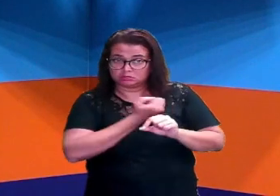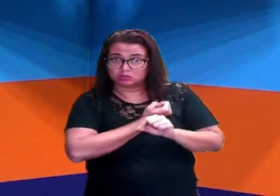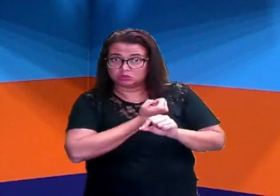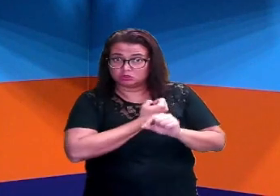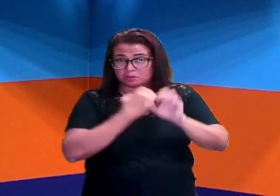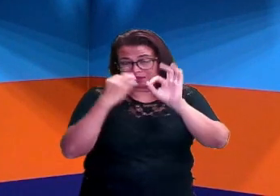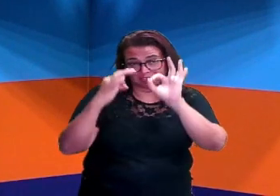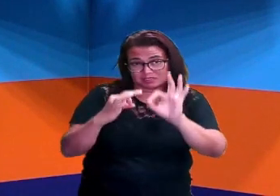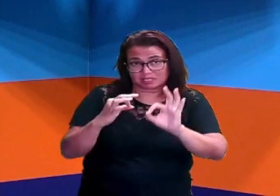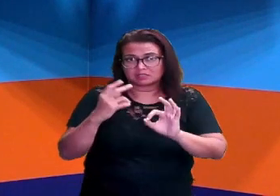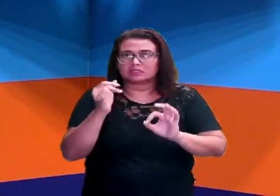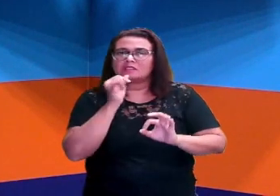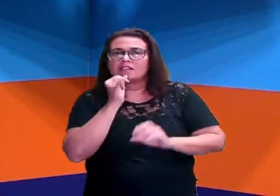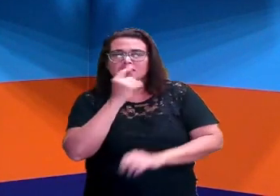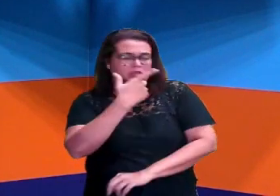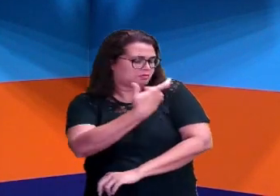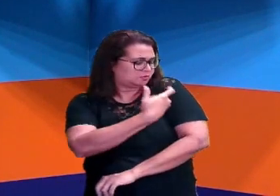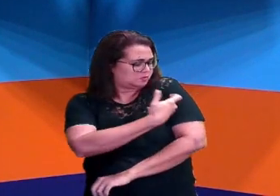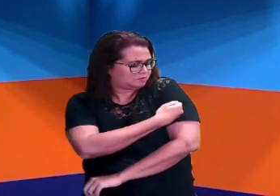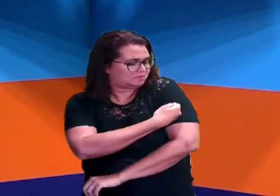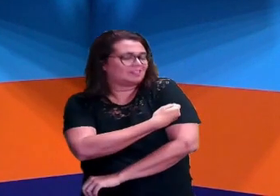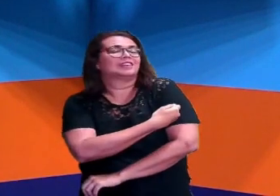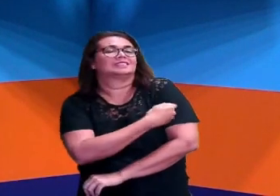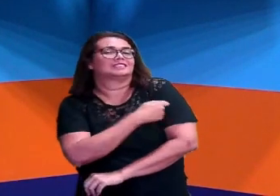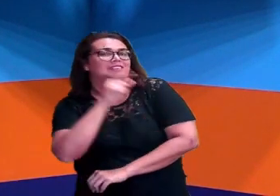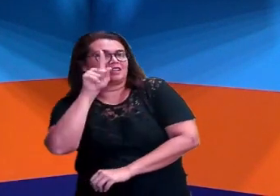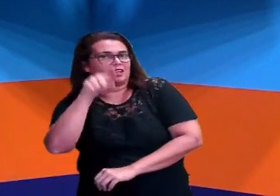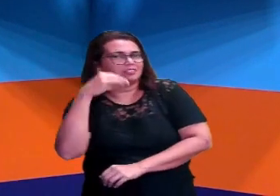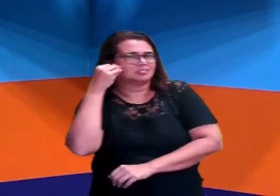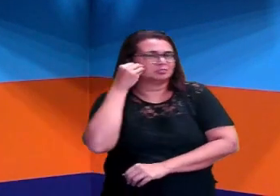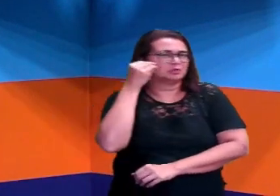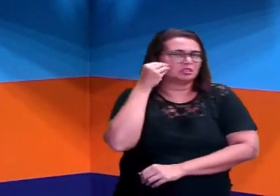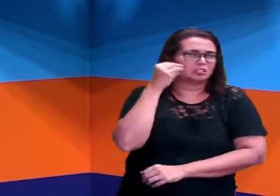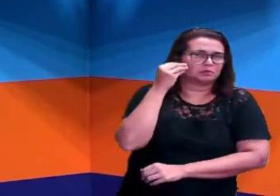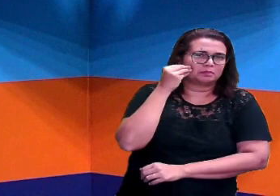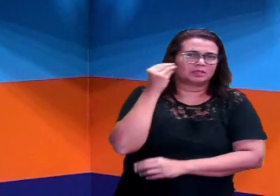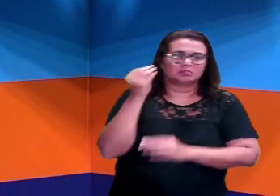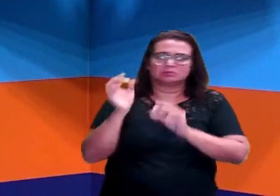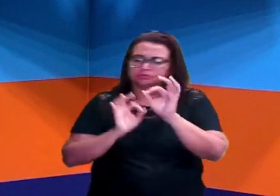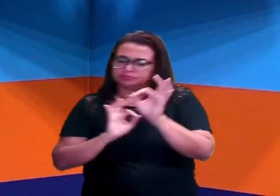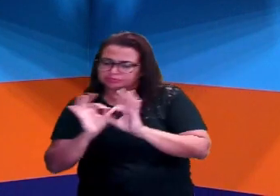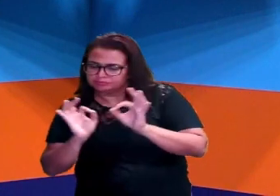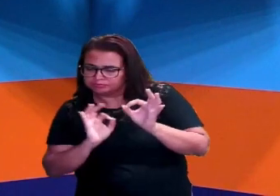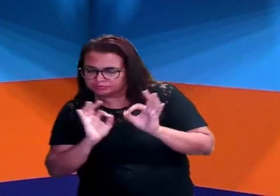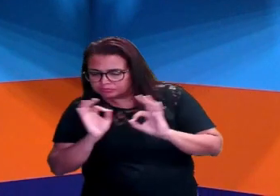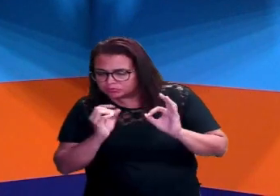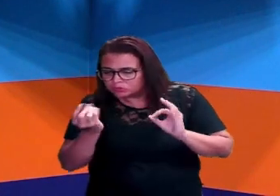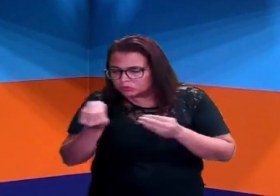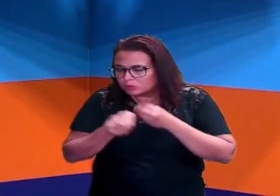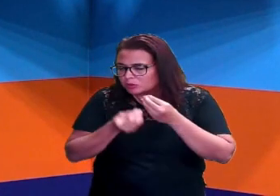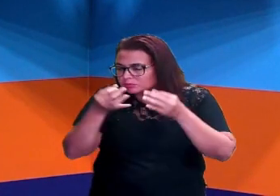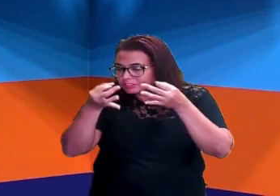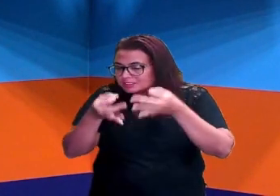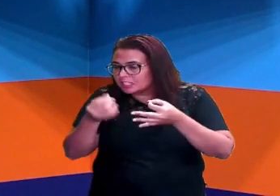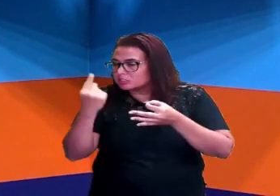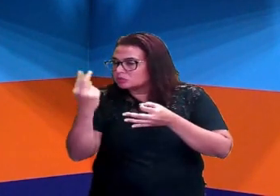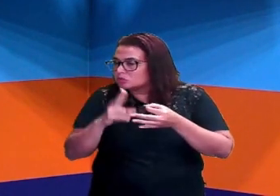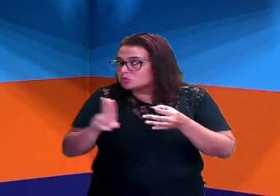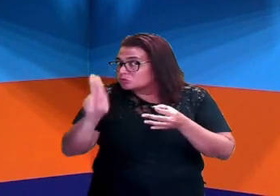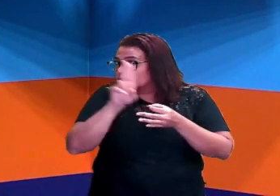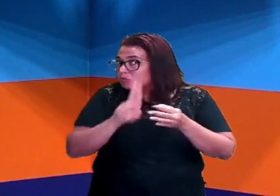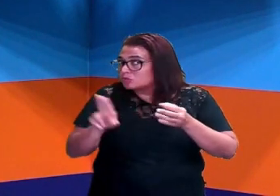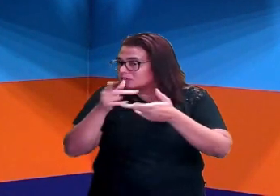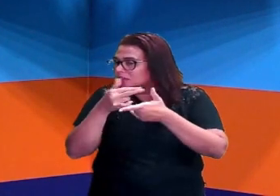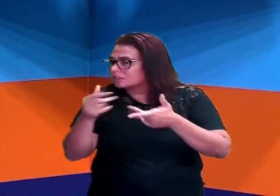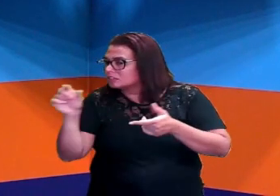corretas para poder fazer a fórmula correta para aquele pesquisa que ele está fazendo, né, diante da questão da